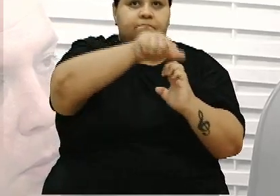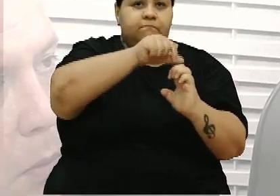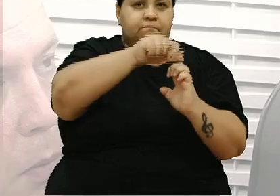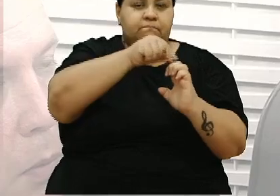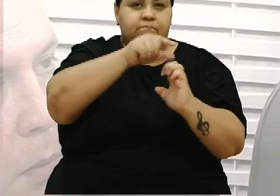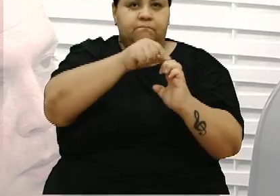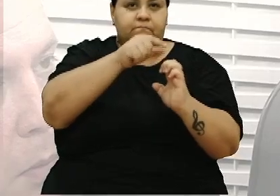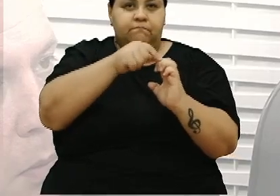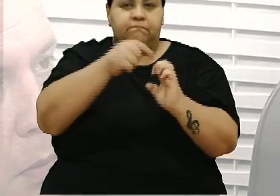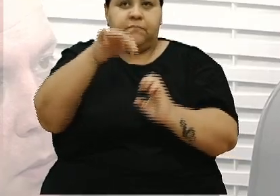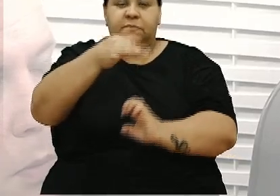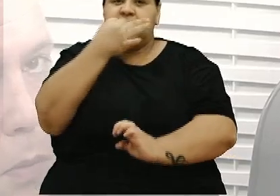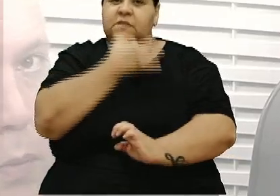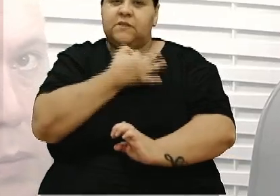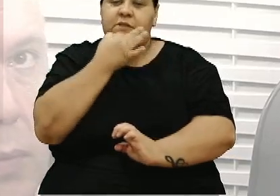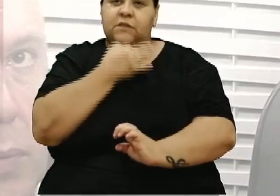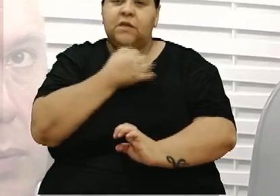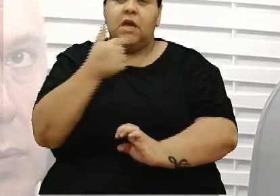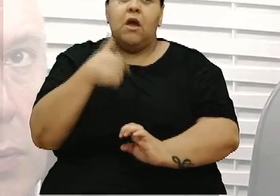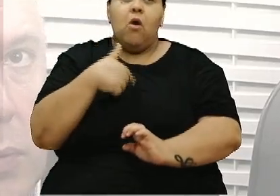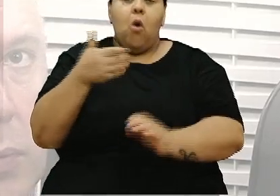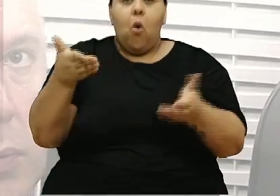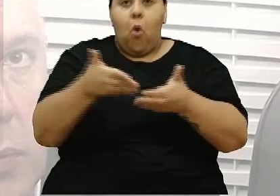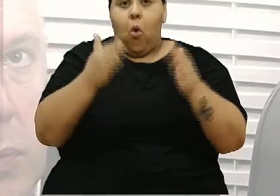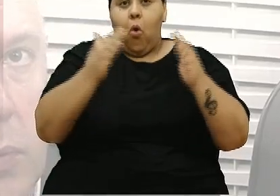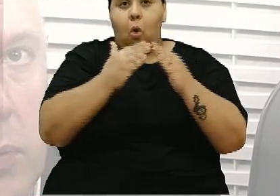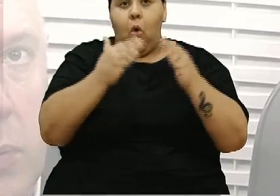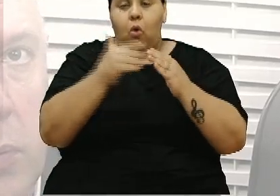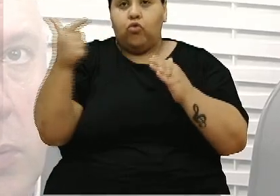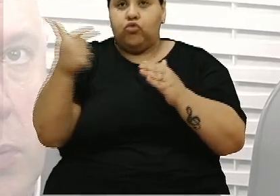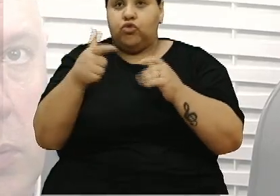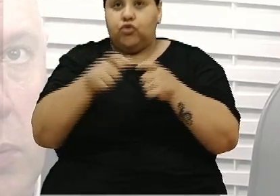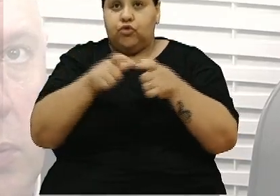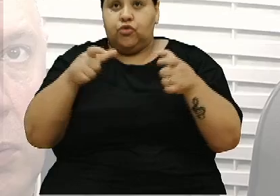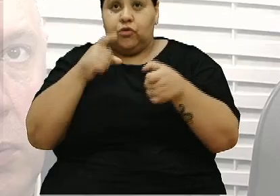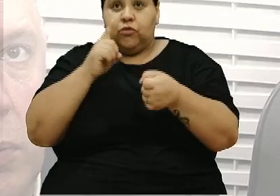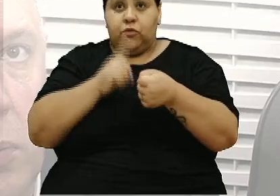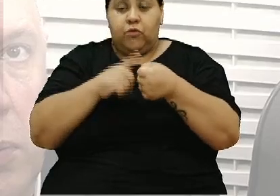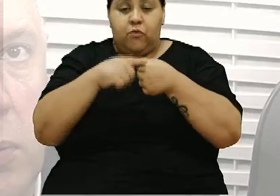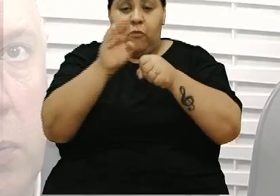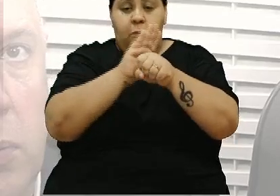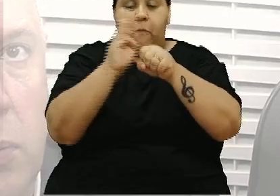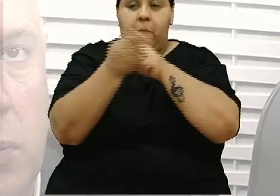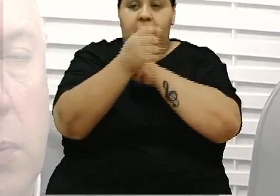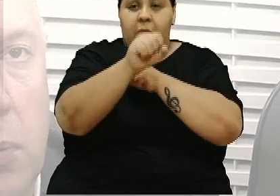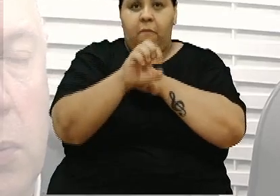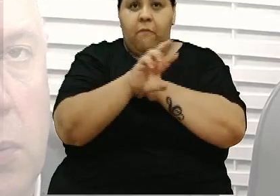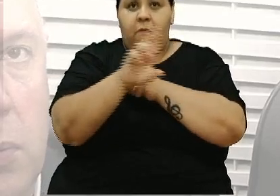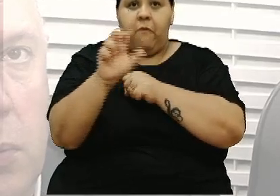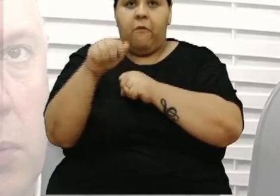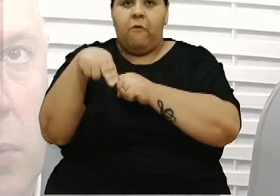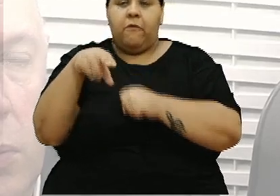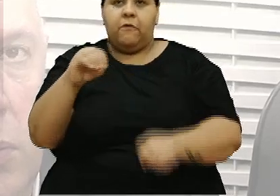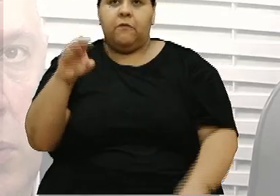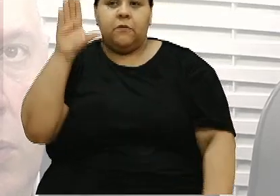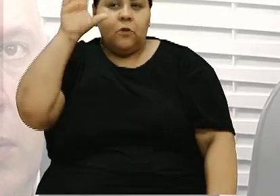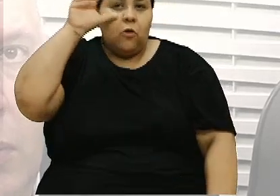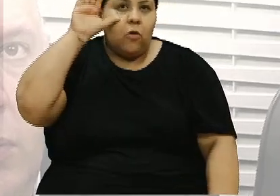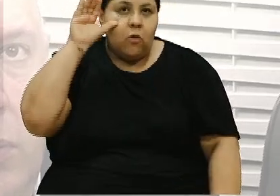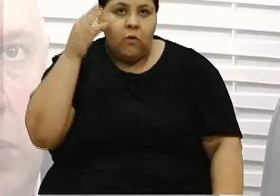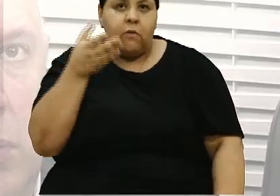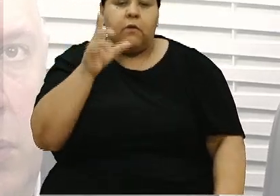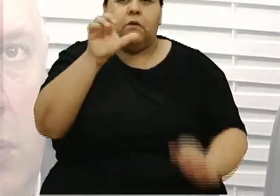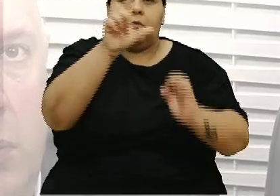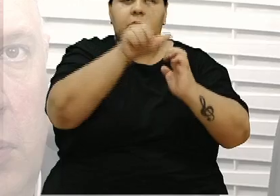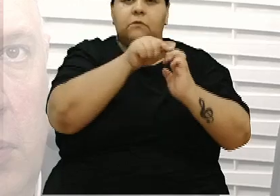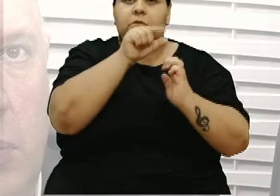Sul, porque eu moro hoje no segundo maior bairro de Caxias do Sul, que é o bairro Serrano, e se observa a cada dia que passa empresas